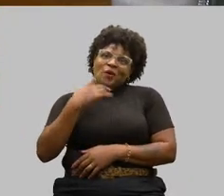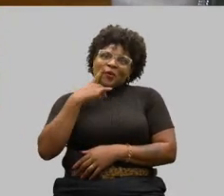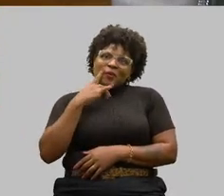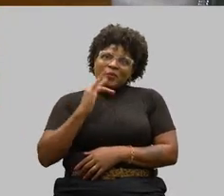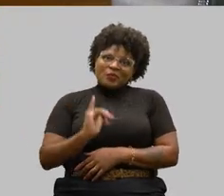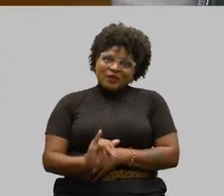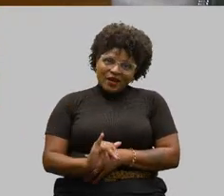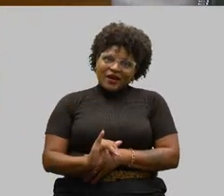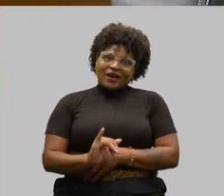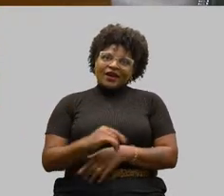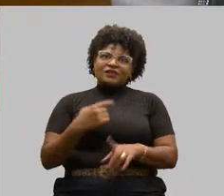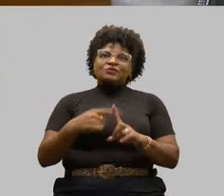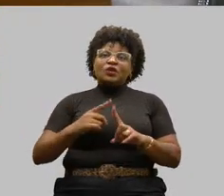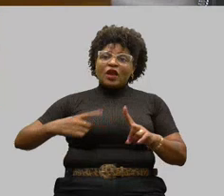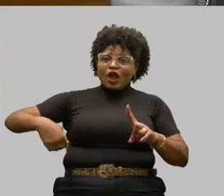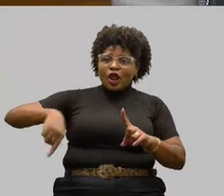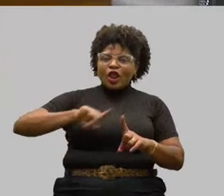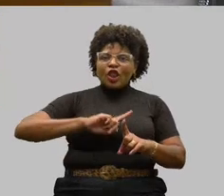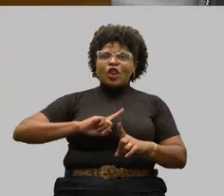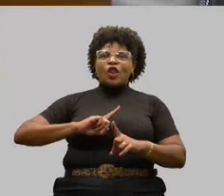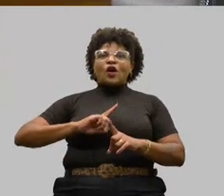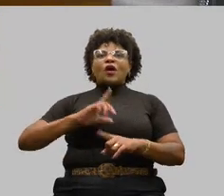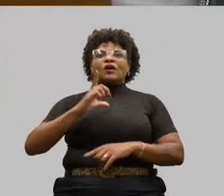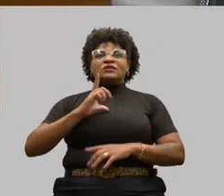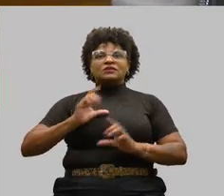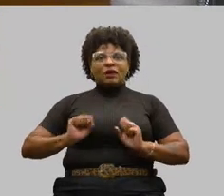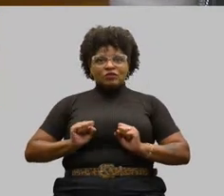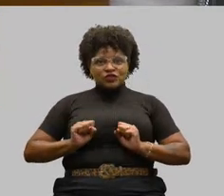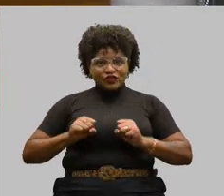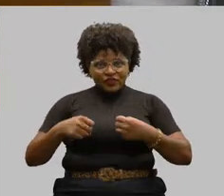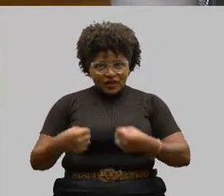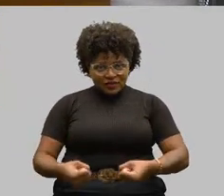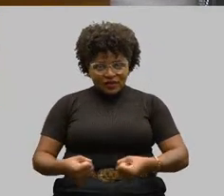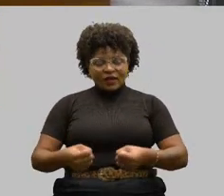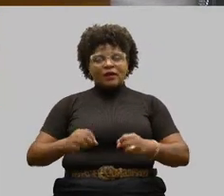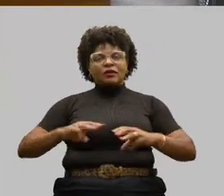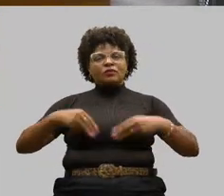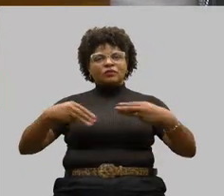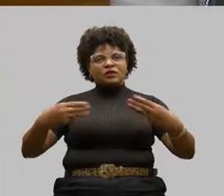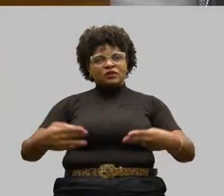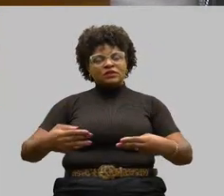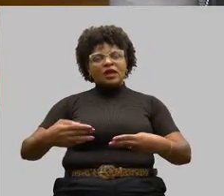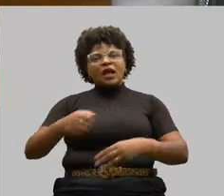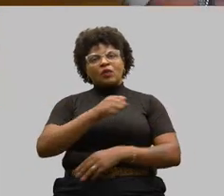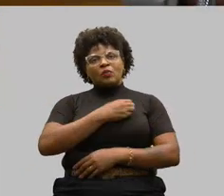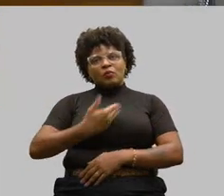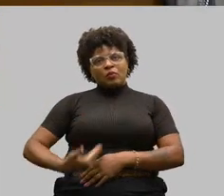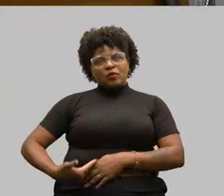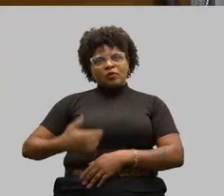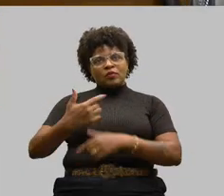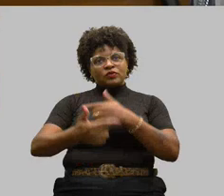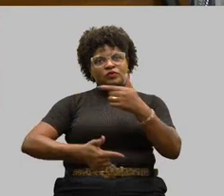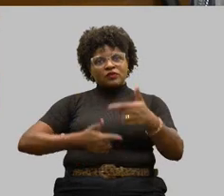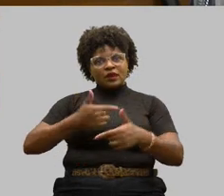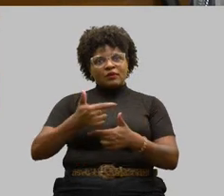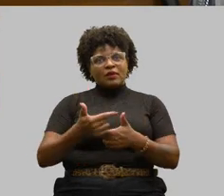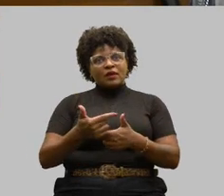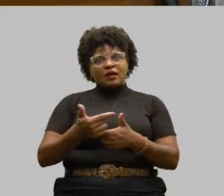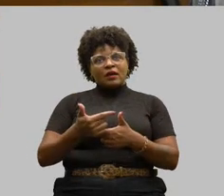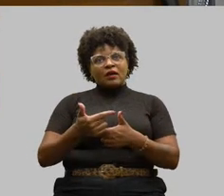somos os guardiões do trabalho que seria o Tribunal Regional do Trabalho Ministério Público do Trabalho talvez eles não possam ter